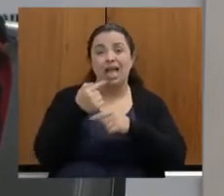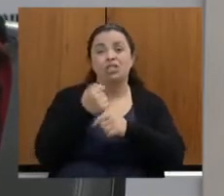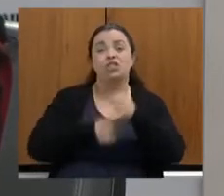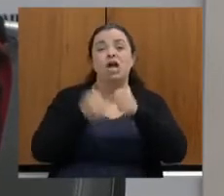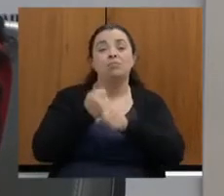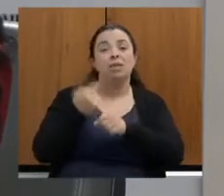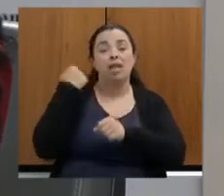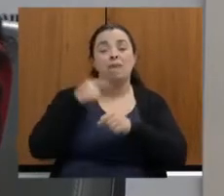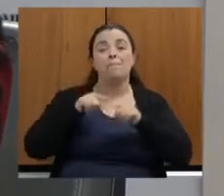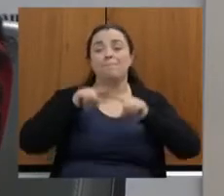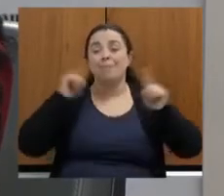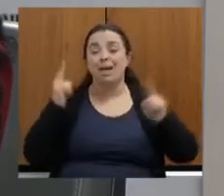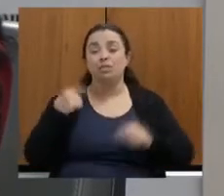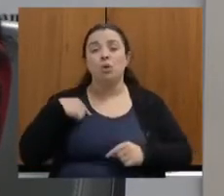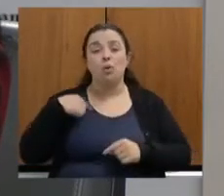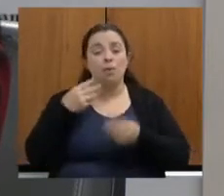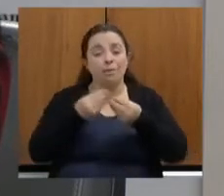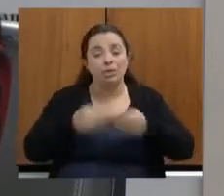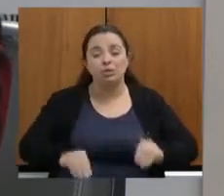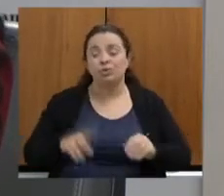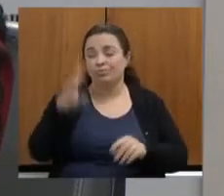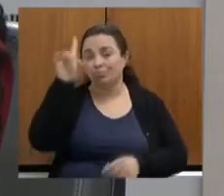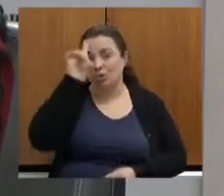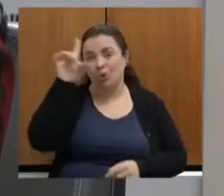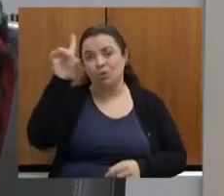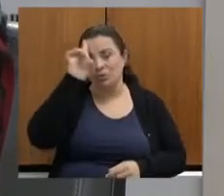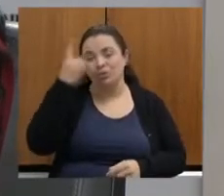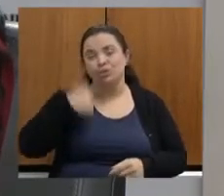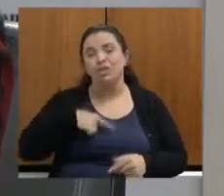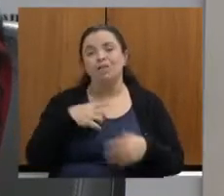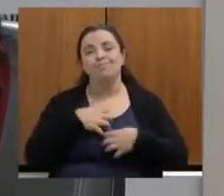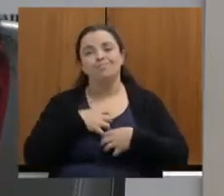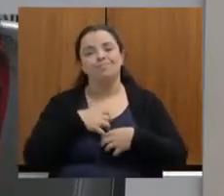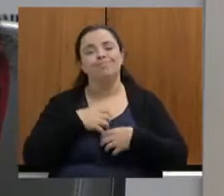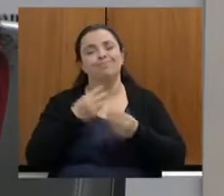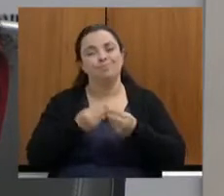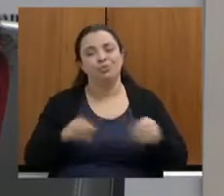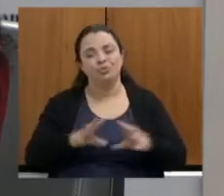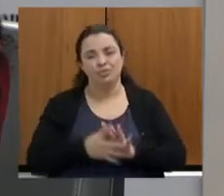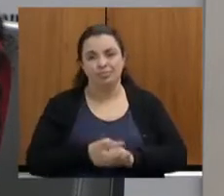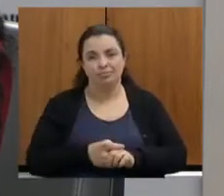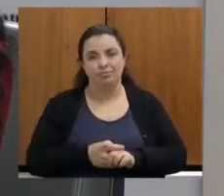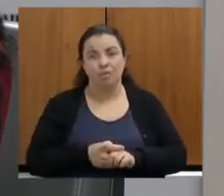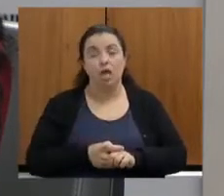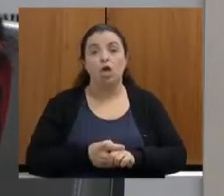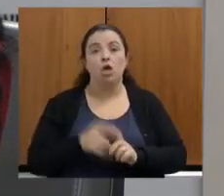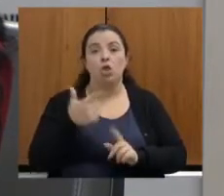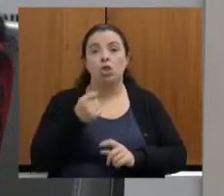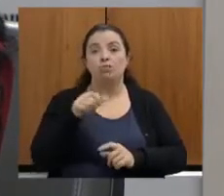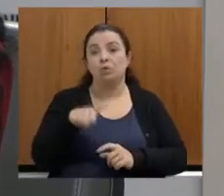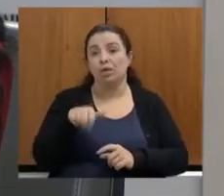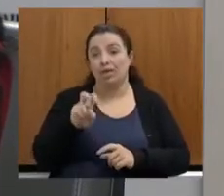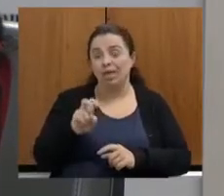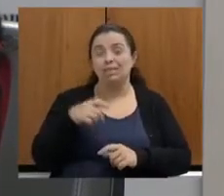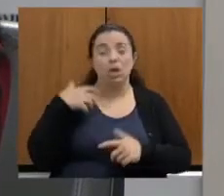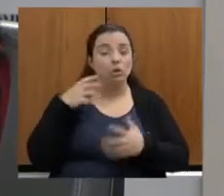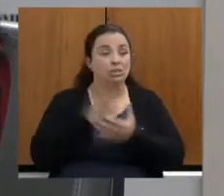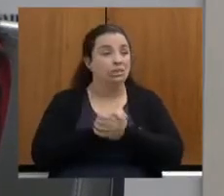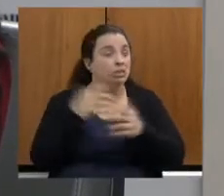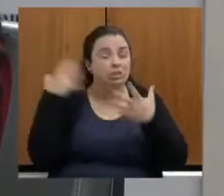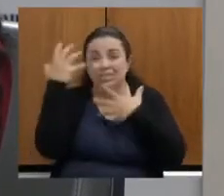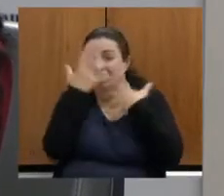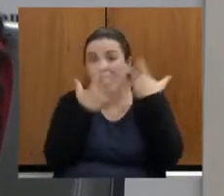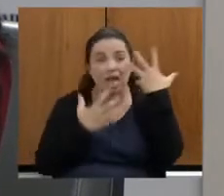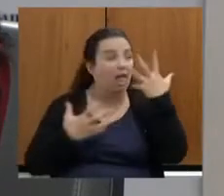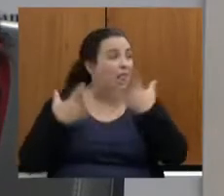para falar que a cada enchente a cada enchente 2015 foi aquele desespero aquela agonia a minha propriedade eu tenho uma